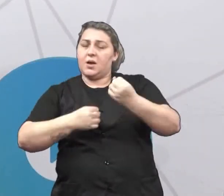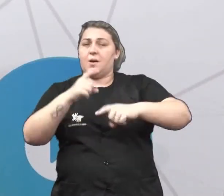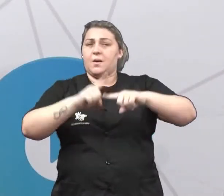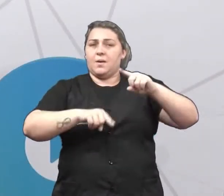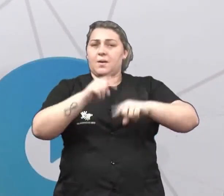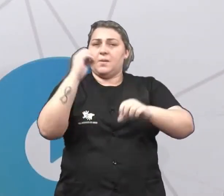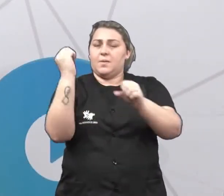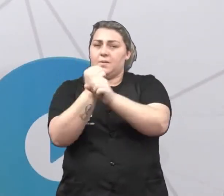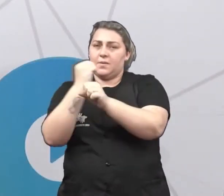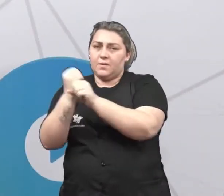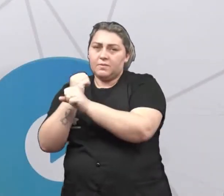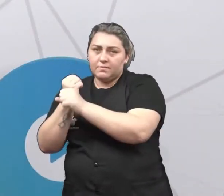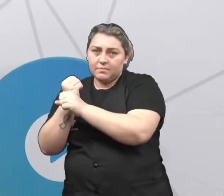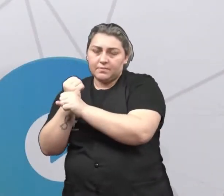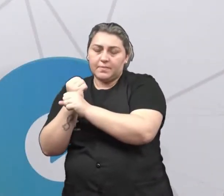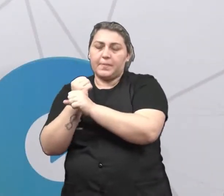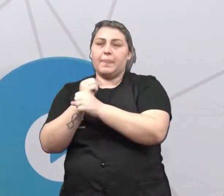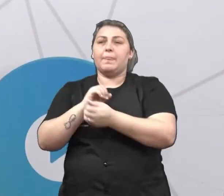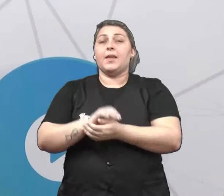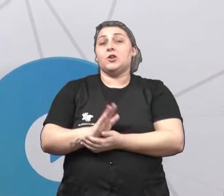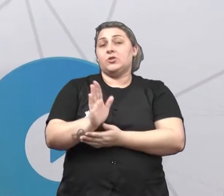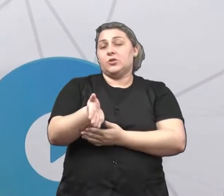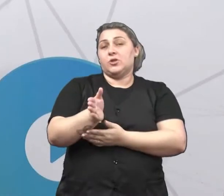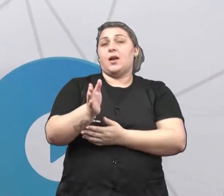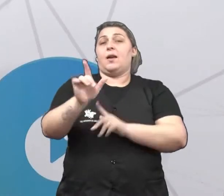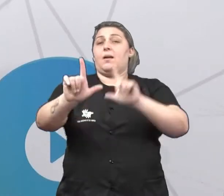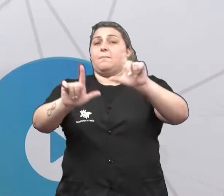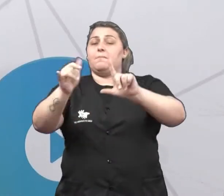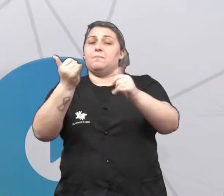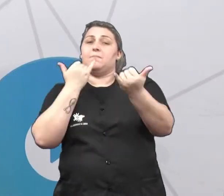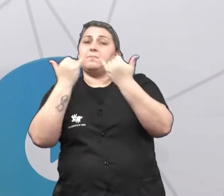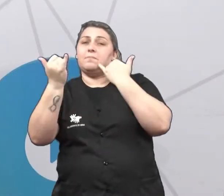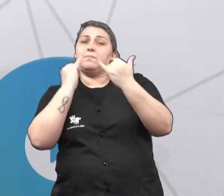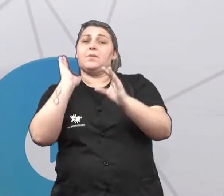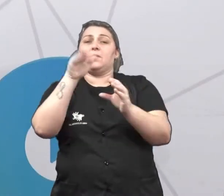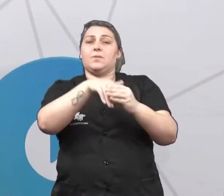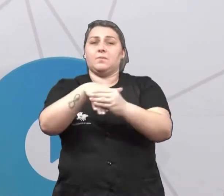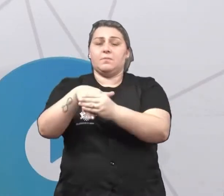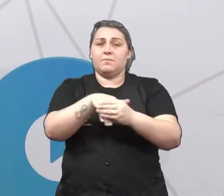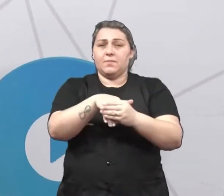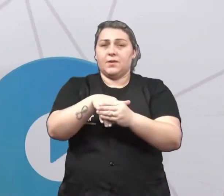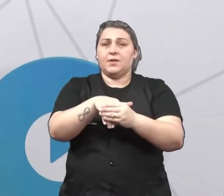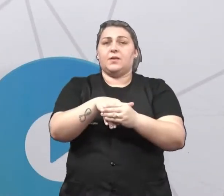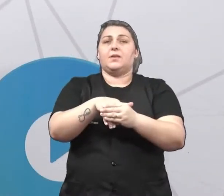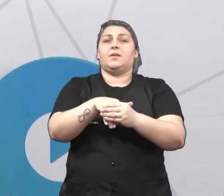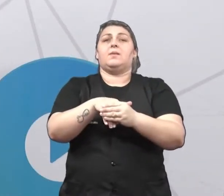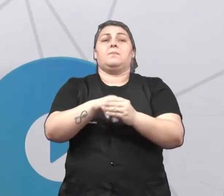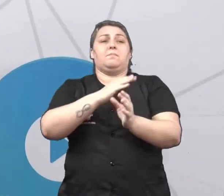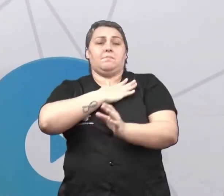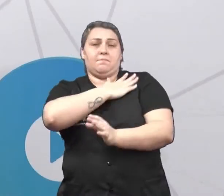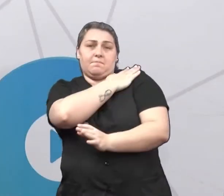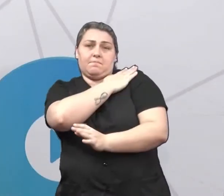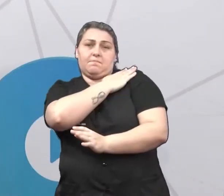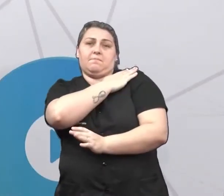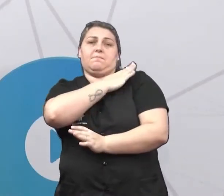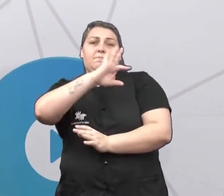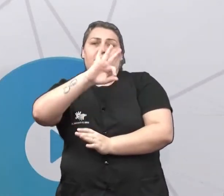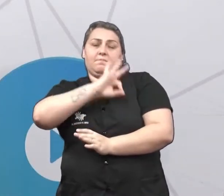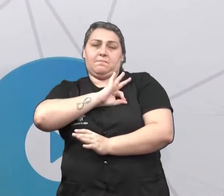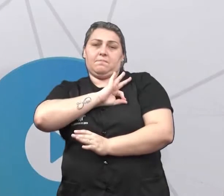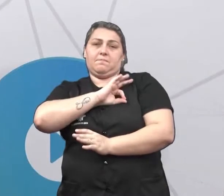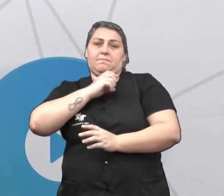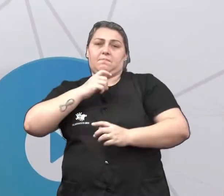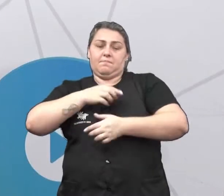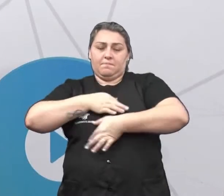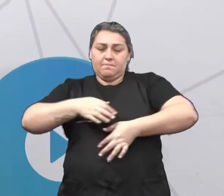de construção, qualquer outra coisa. Já a propaganda, campanhas eleitorais ou de alistamento militar, campanha contra o